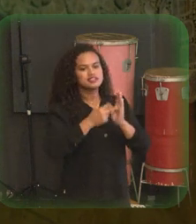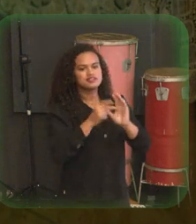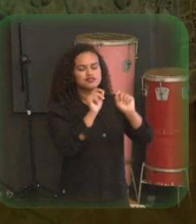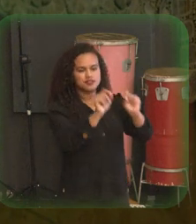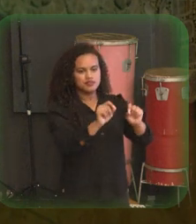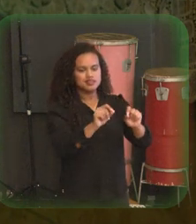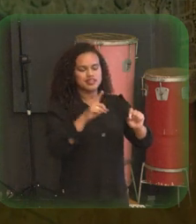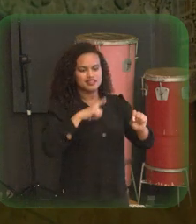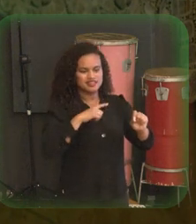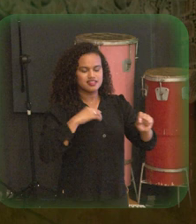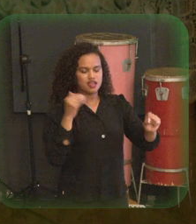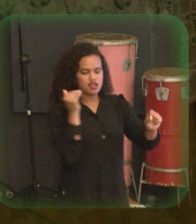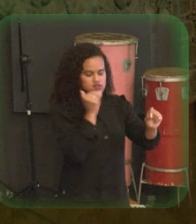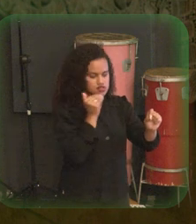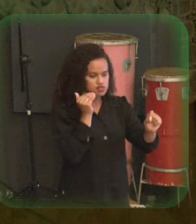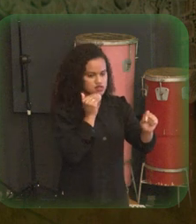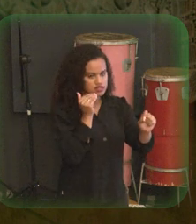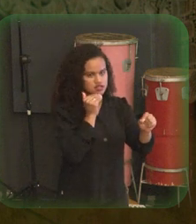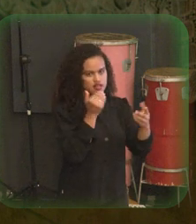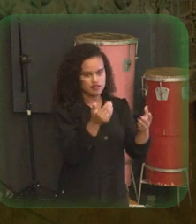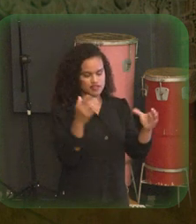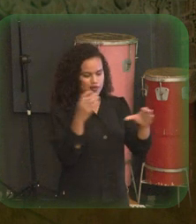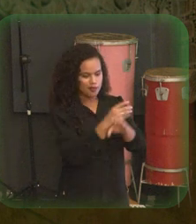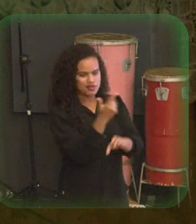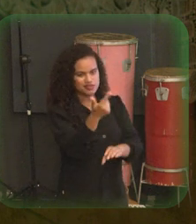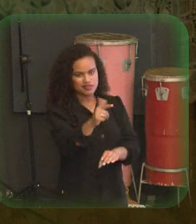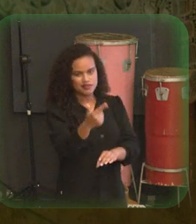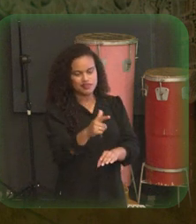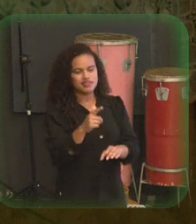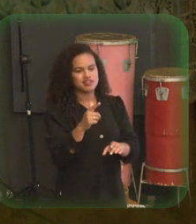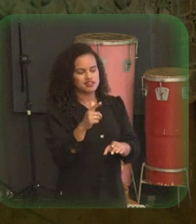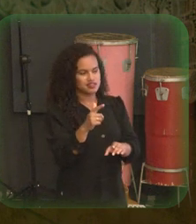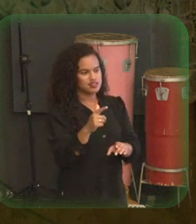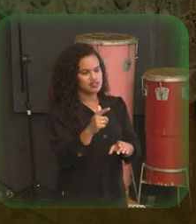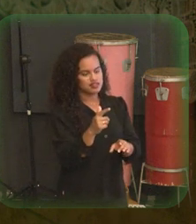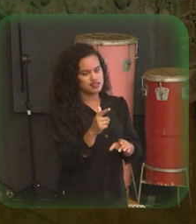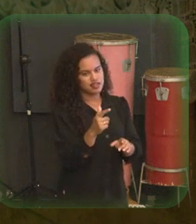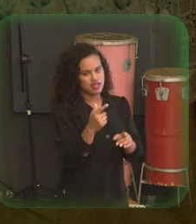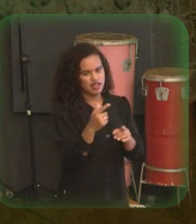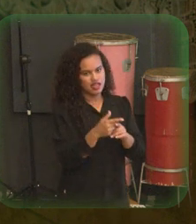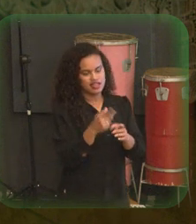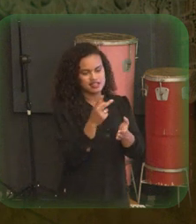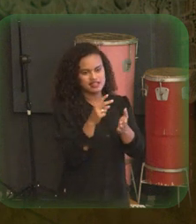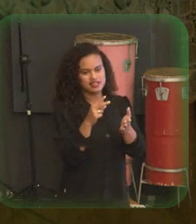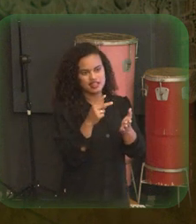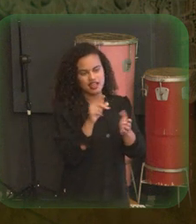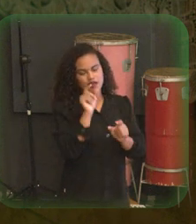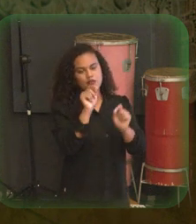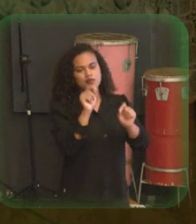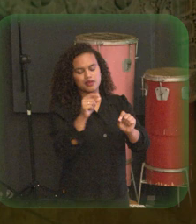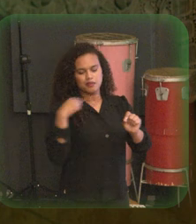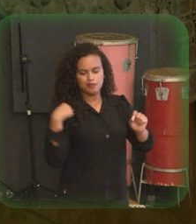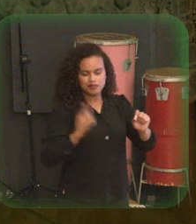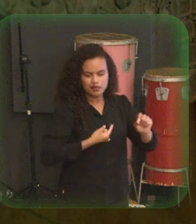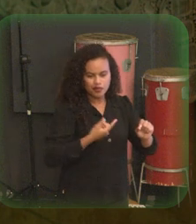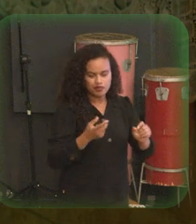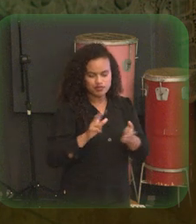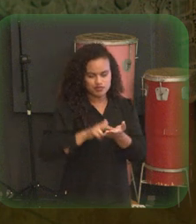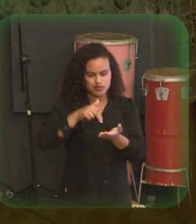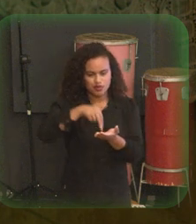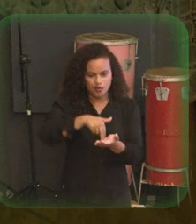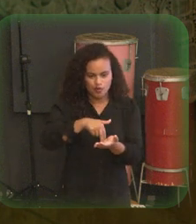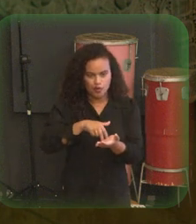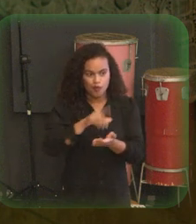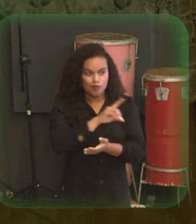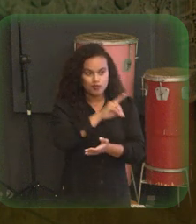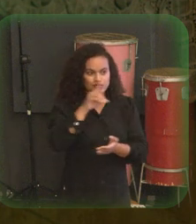falha ou uma incompletude que para nós é primordial? É o fato de que nós somos mortais, né? O fato de que todos nós, um